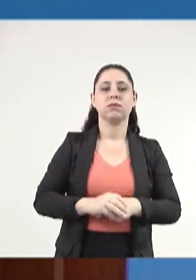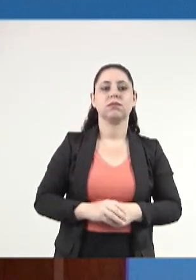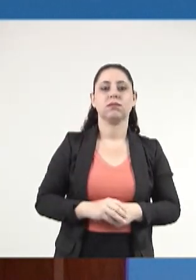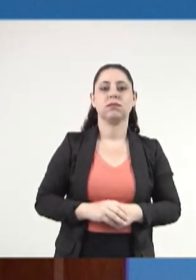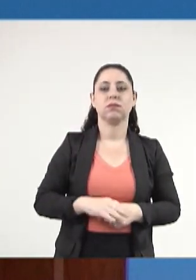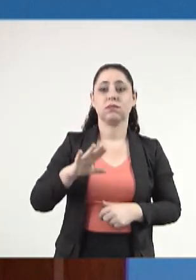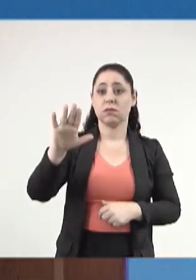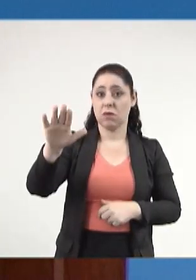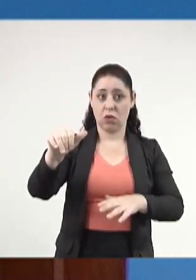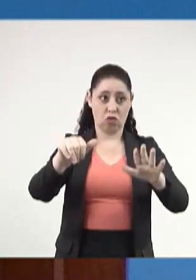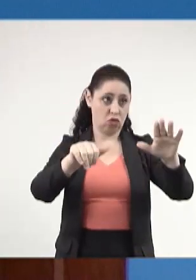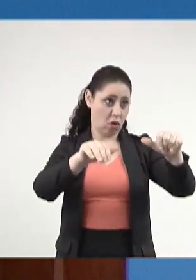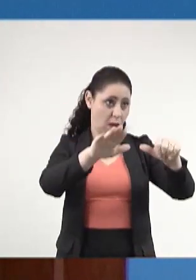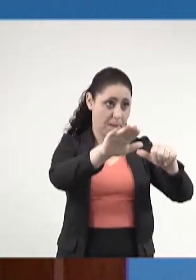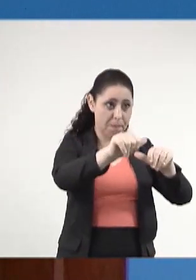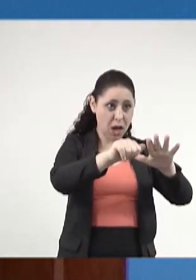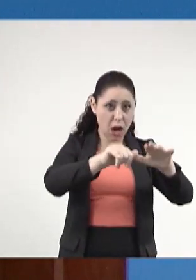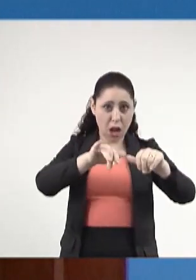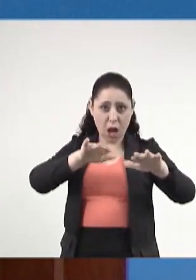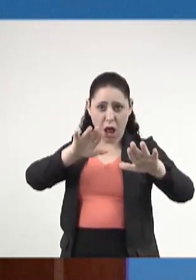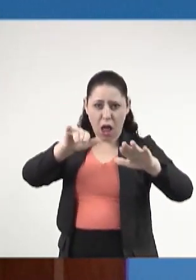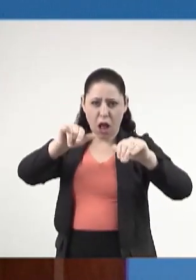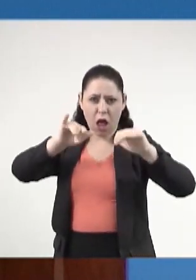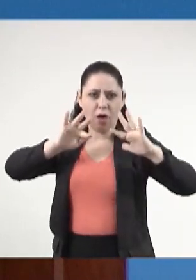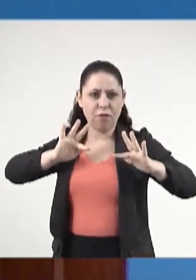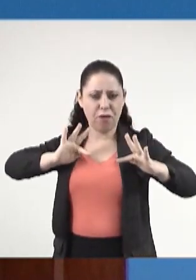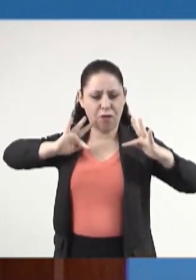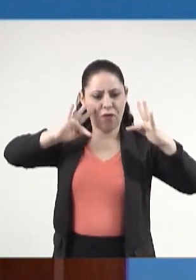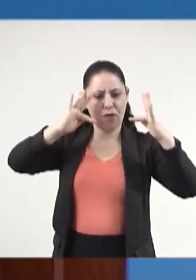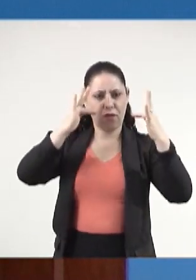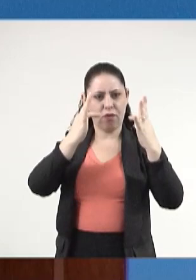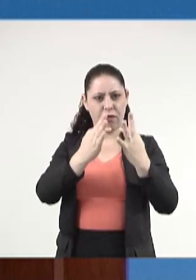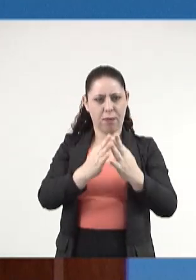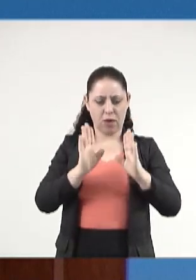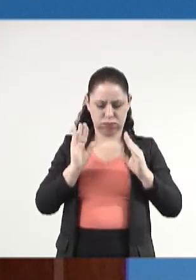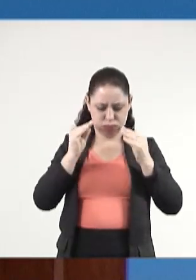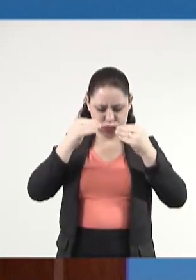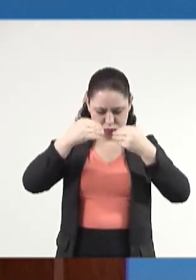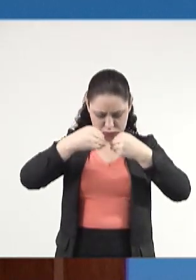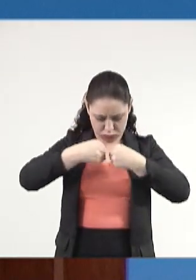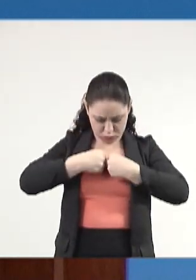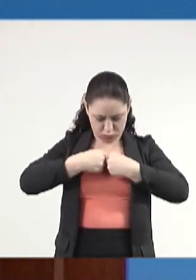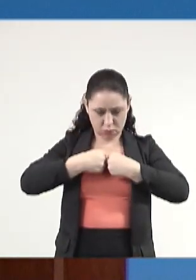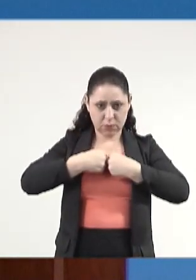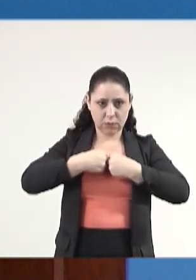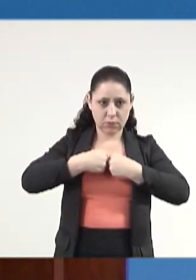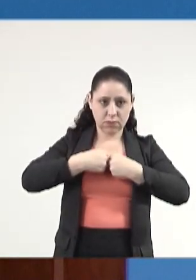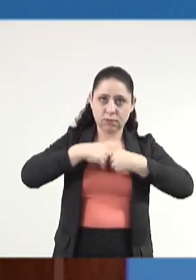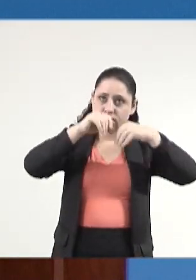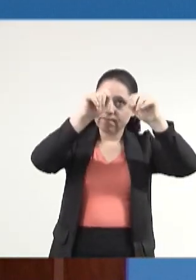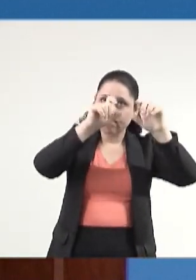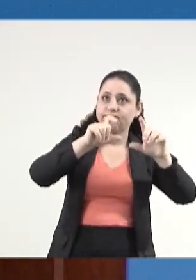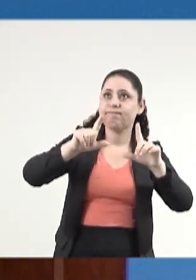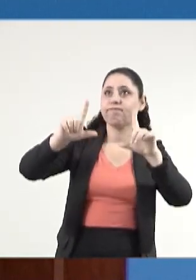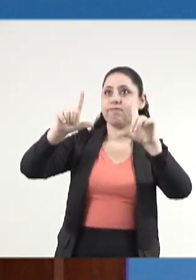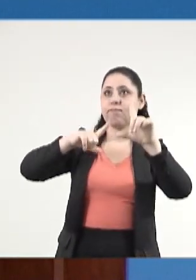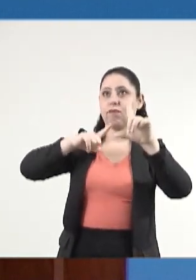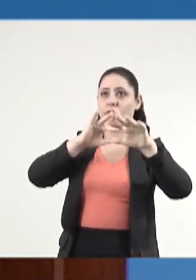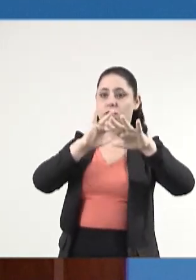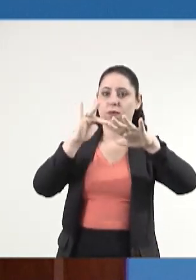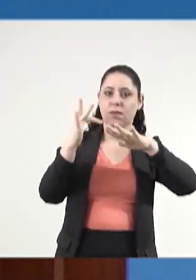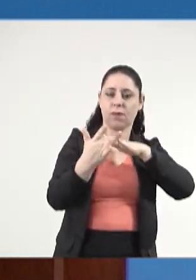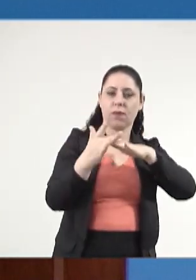e convocar todas as famílias de autistas para, nesse post que eu vou fazer na minha rede